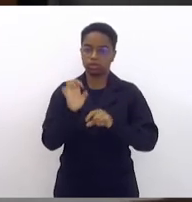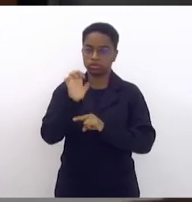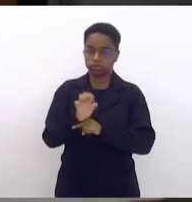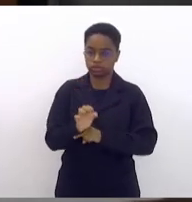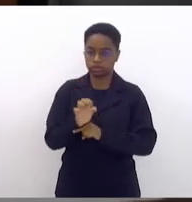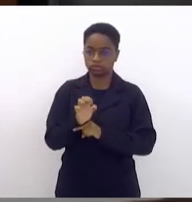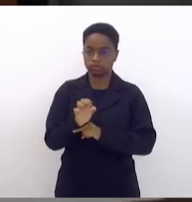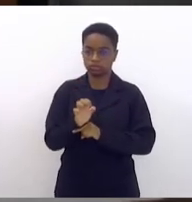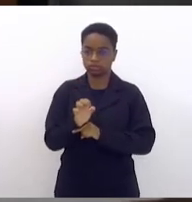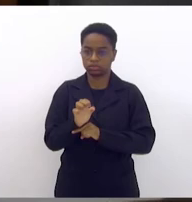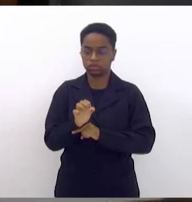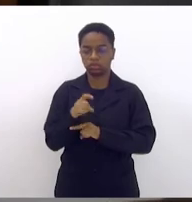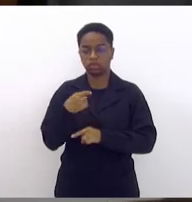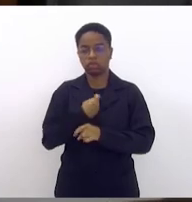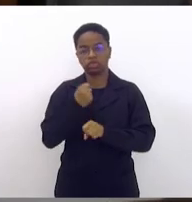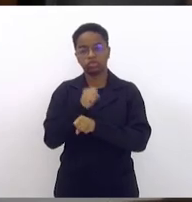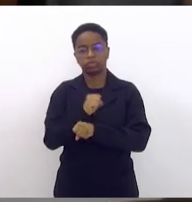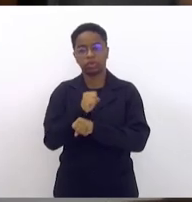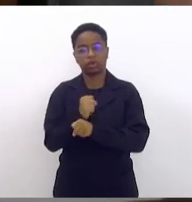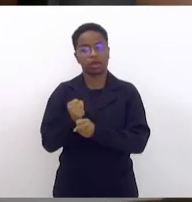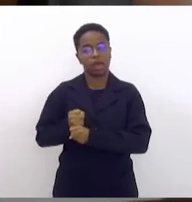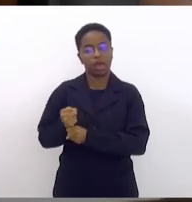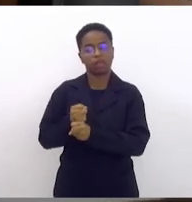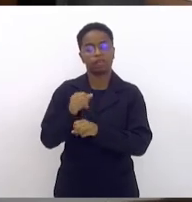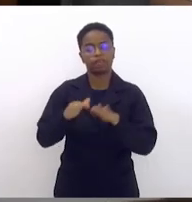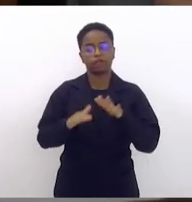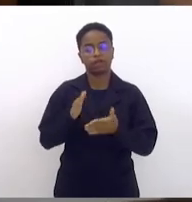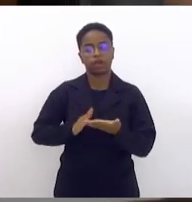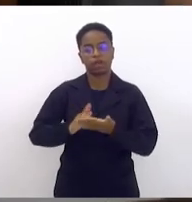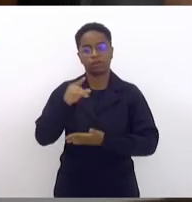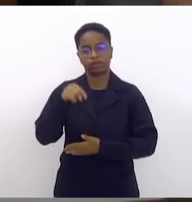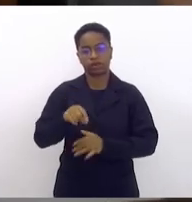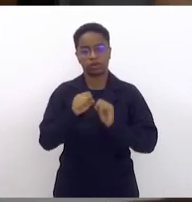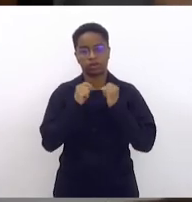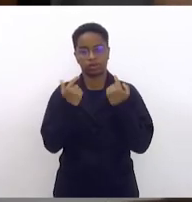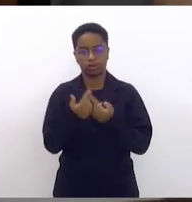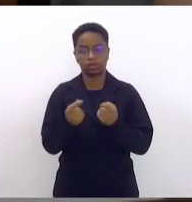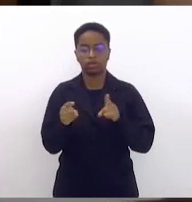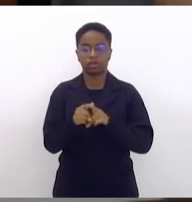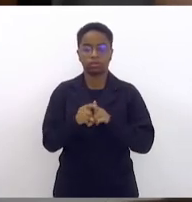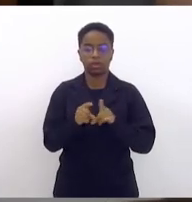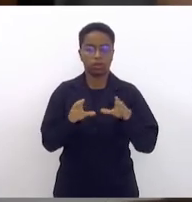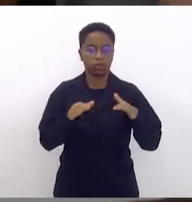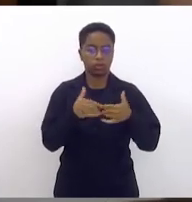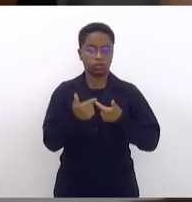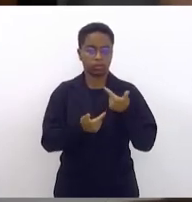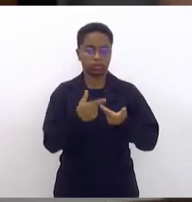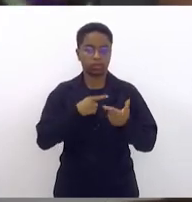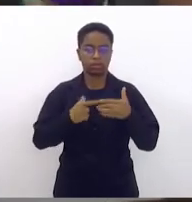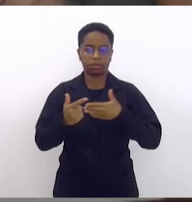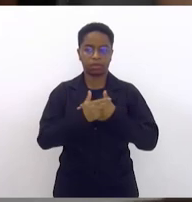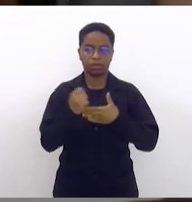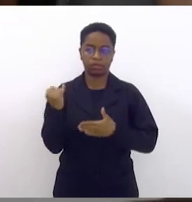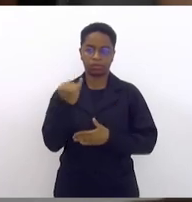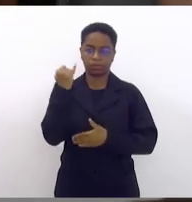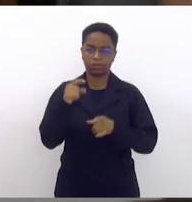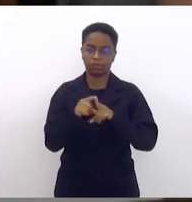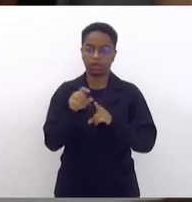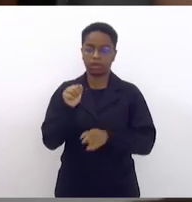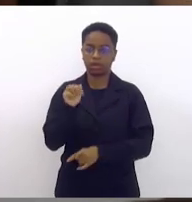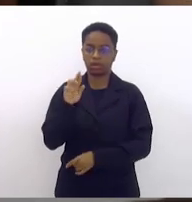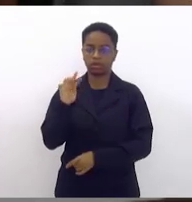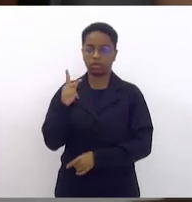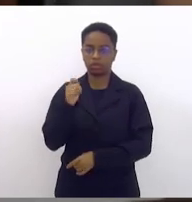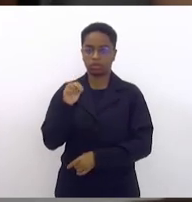aguarda décadas Talvez para ser aprovado aqui na lerg a frente parlamentar vai ter um papel fundamental eu tô vendo aqui o Artur lagas que